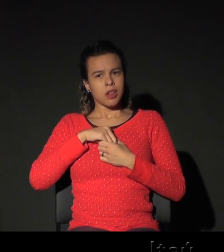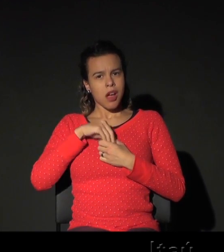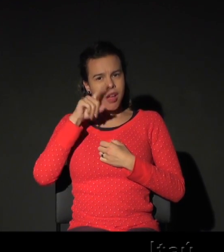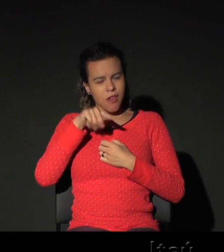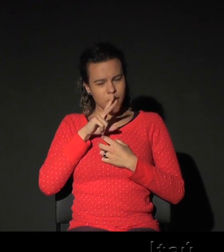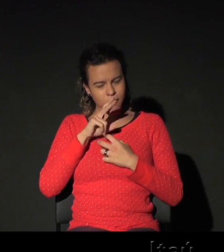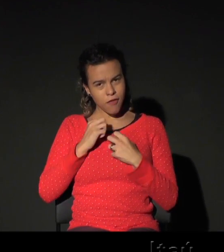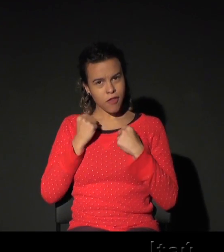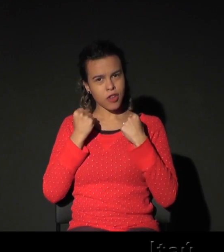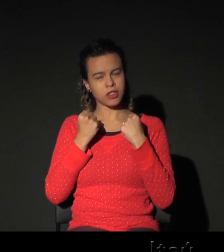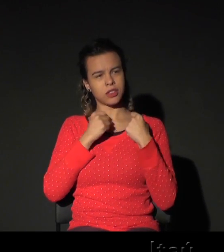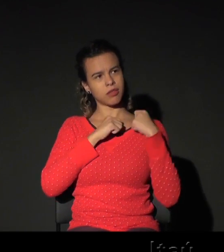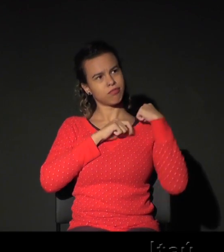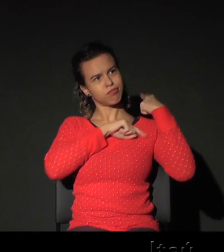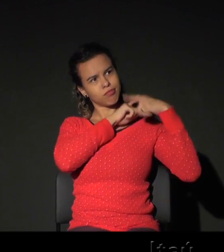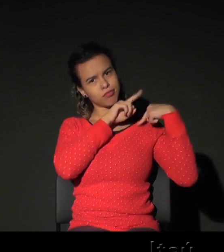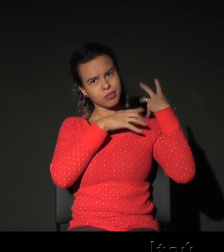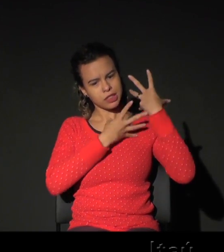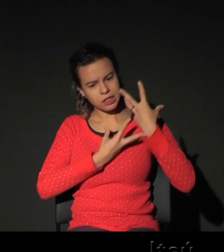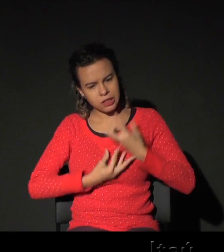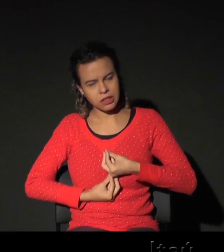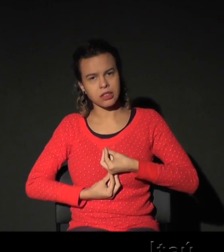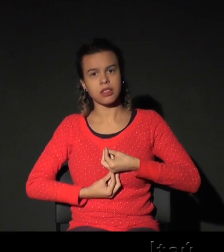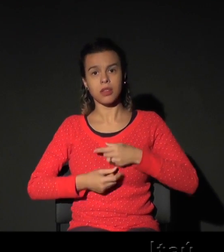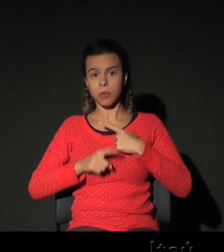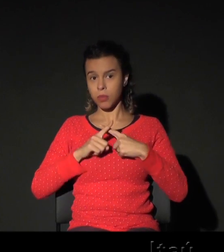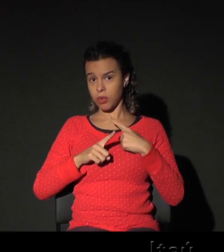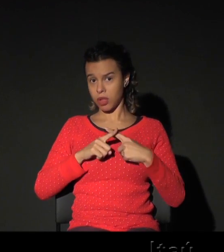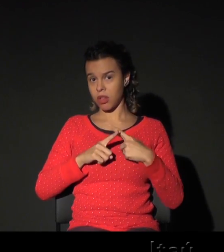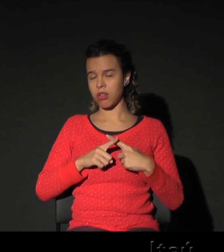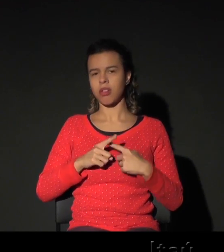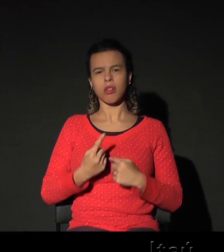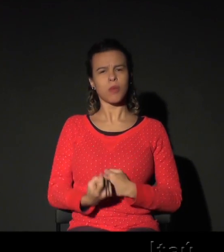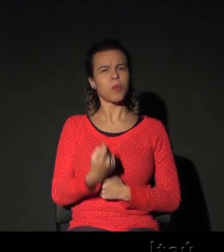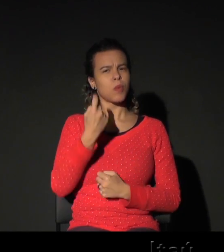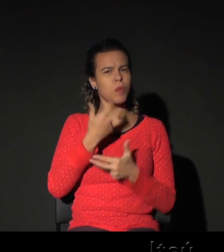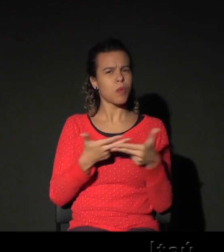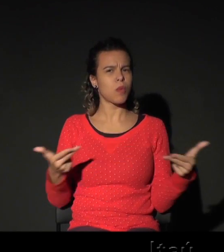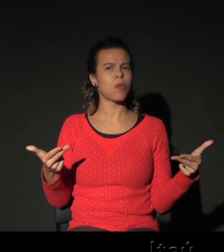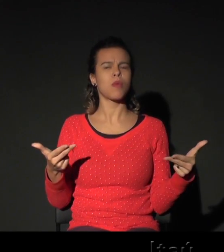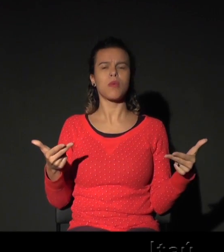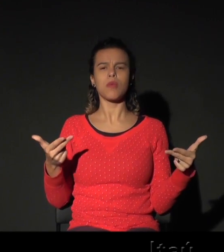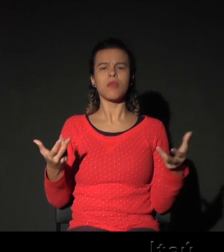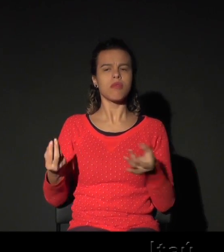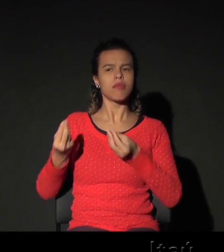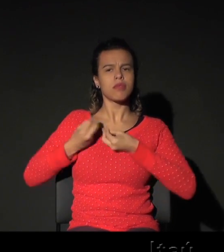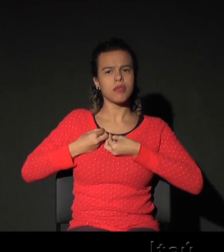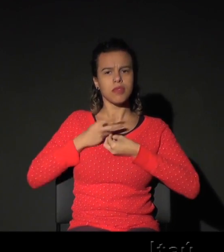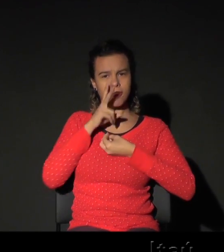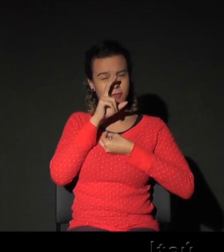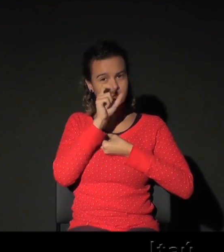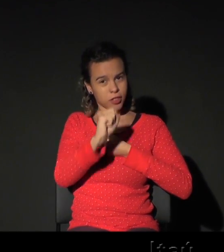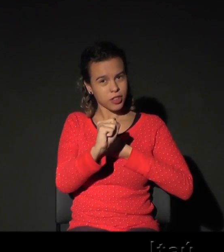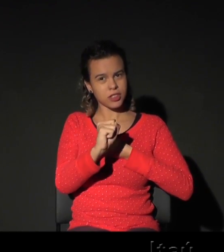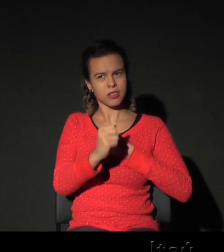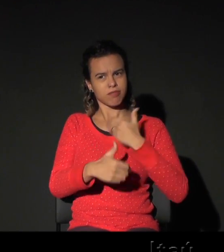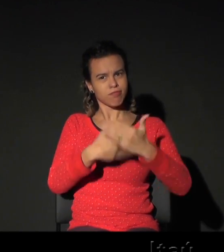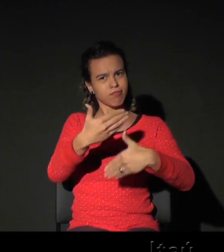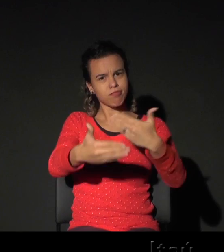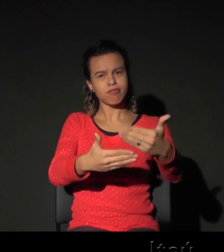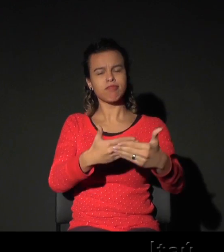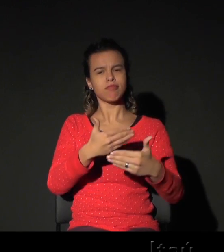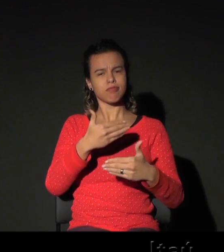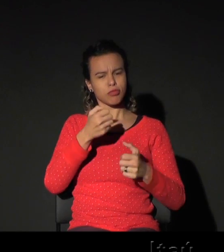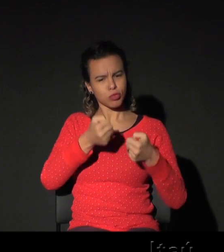grande força ancestral porque a única coisa que nos dá forças para seguir a